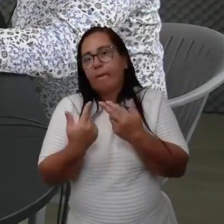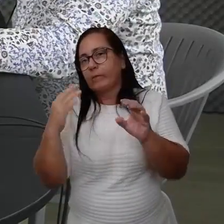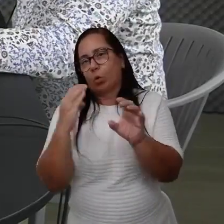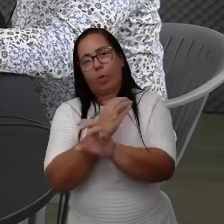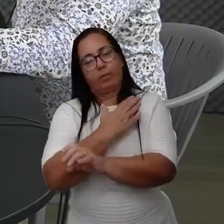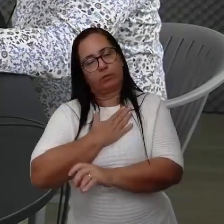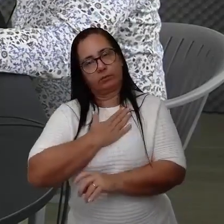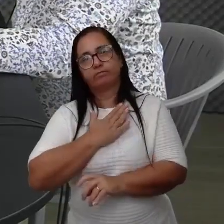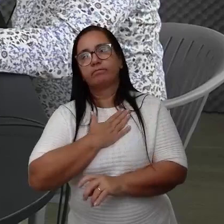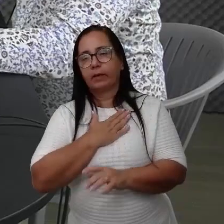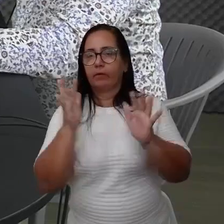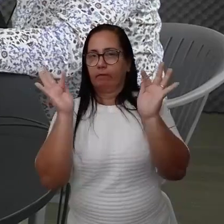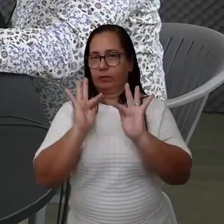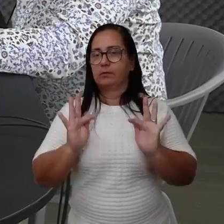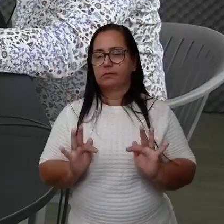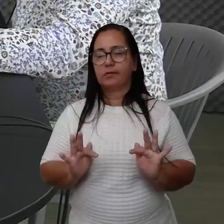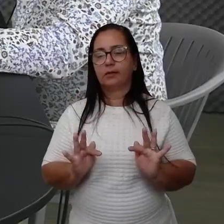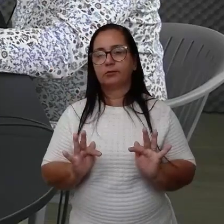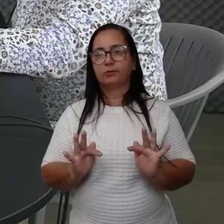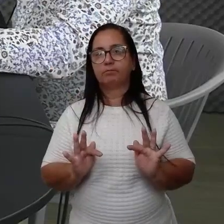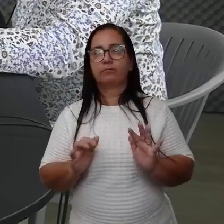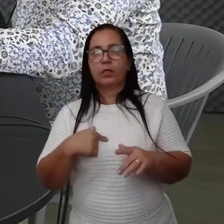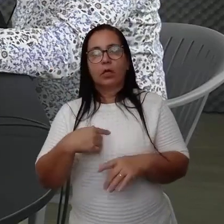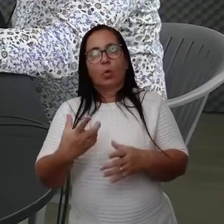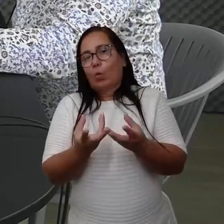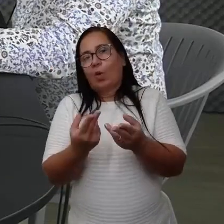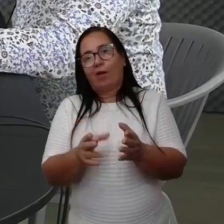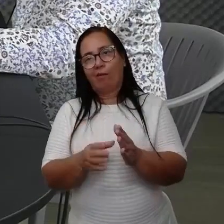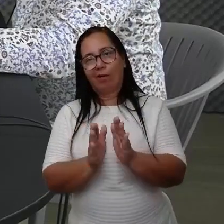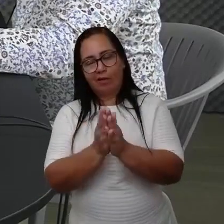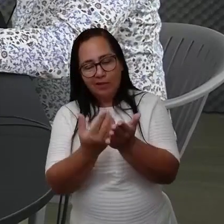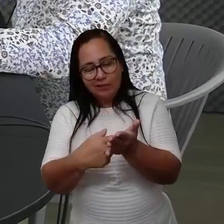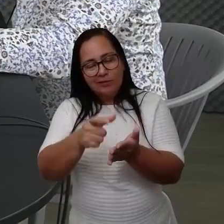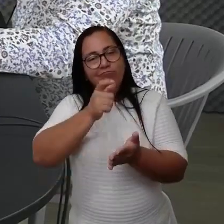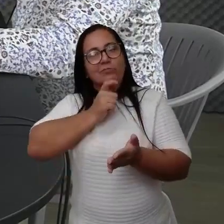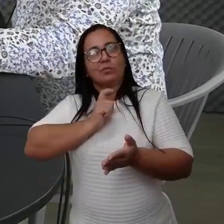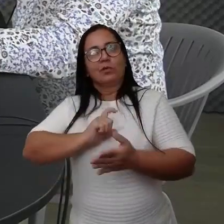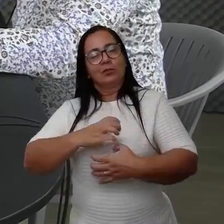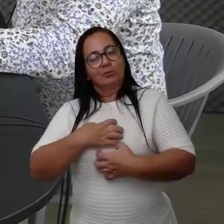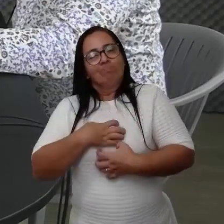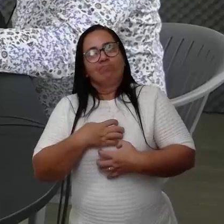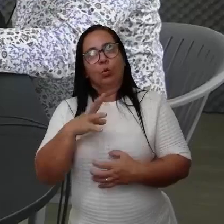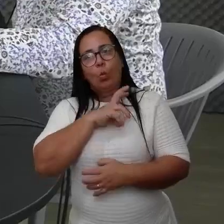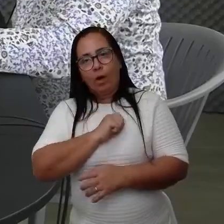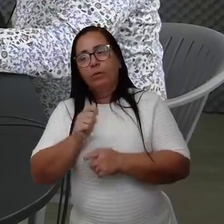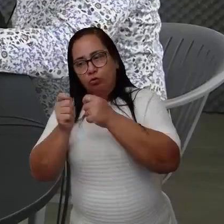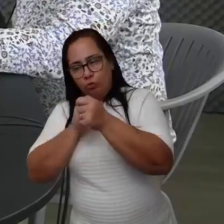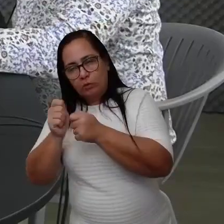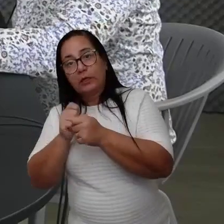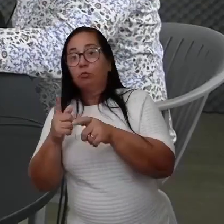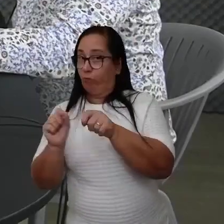a minha felicidade, vamos dizer assim, e é o que me alimenta. De verdade, eu tenho muita paixão. Eu amo jornalismo ainda e